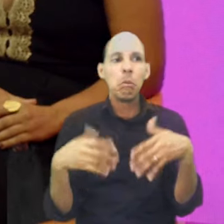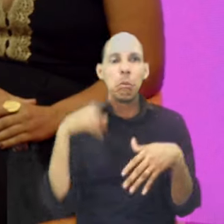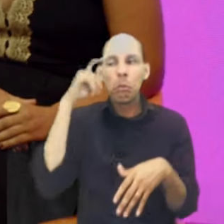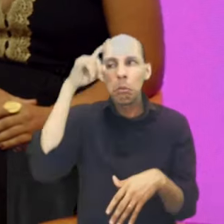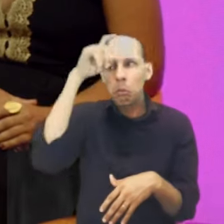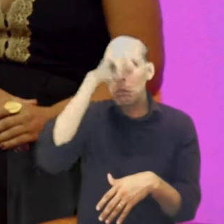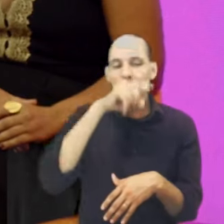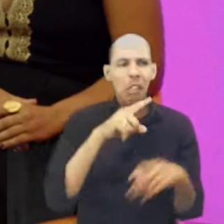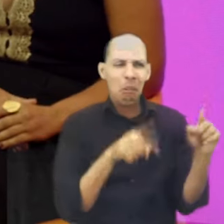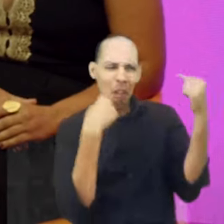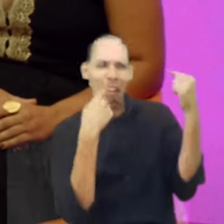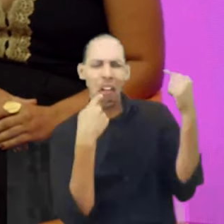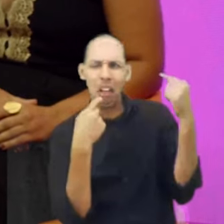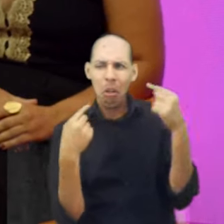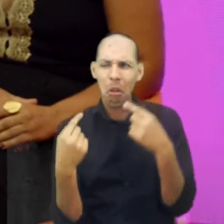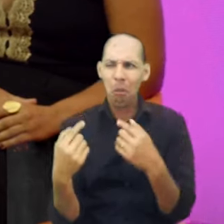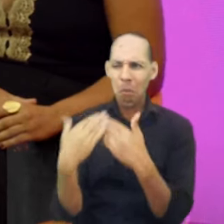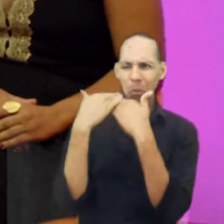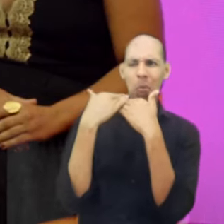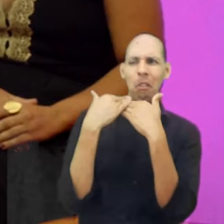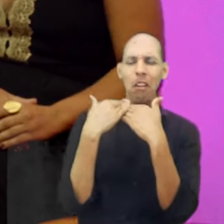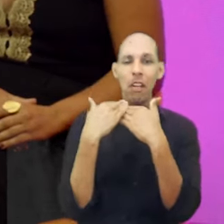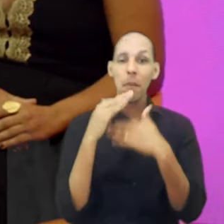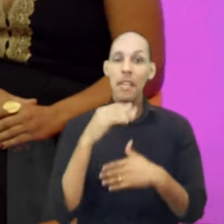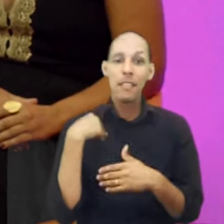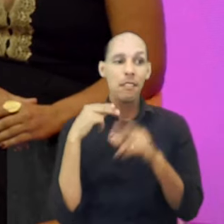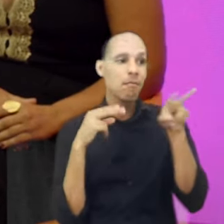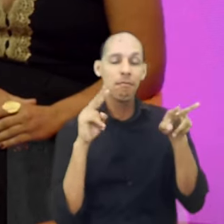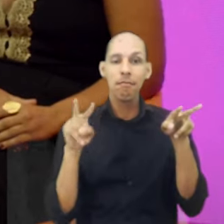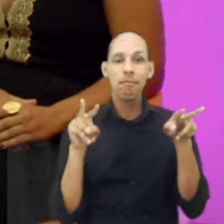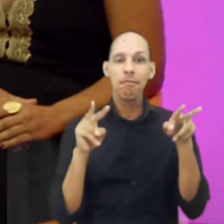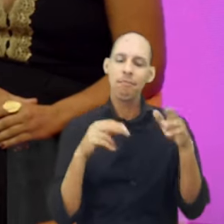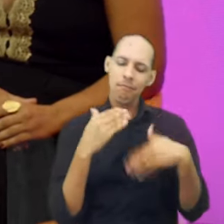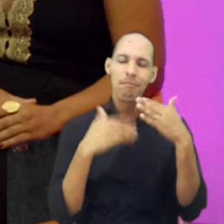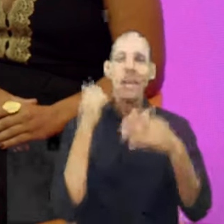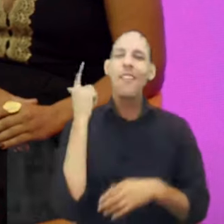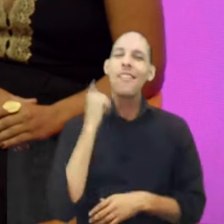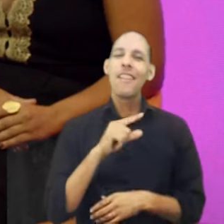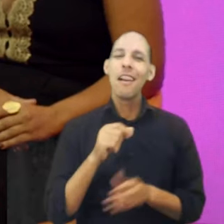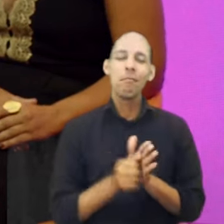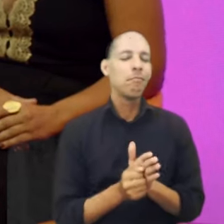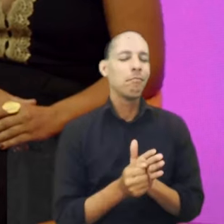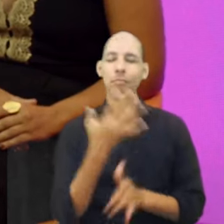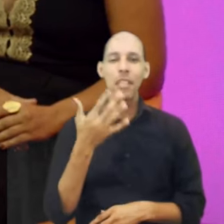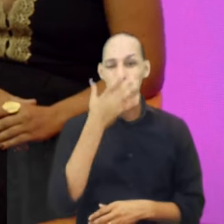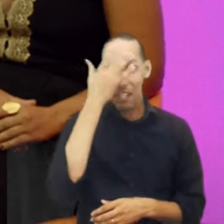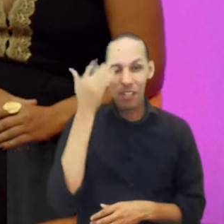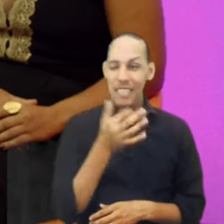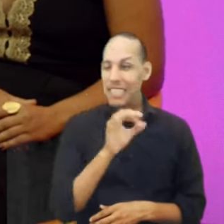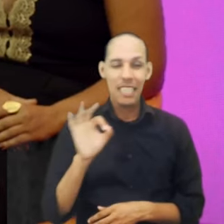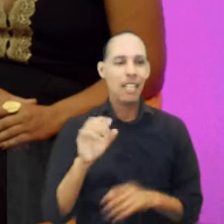difícil, né? Um hater que fala algo da sua empresa, mas você fala, eu preciso olhar pra isso. 2, 3, 4, 5, 100 pessoas falaram,